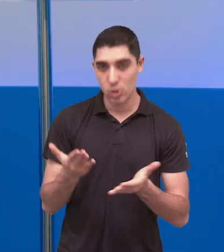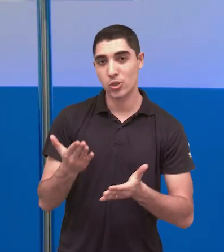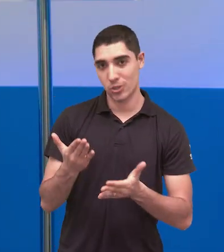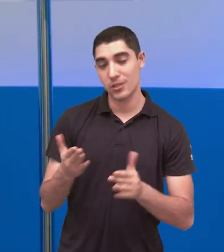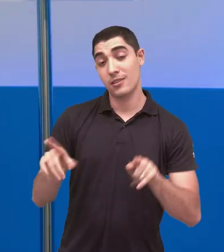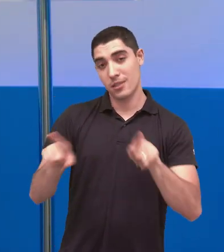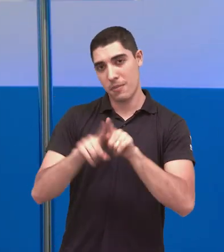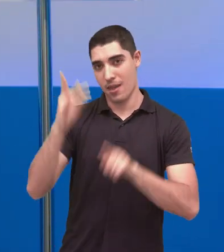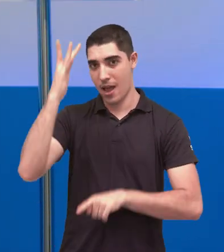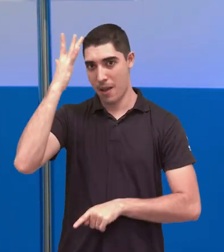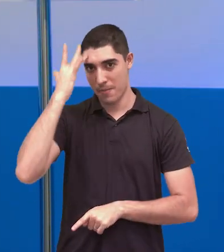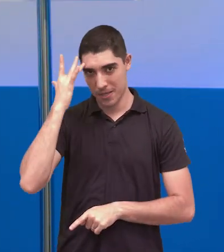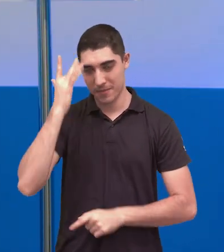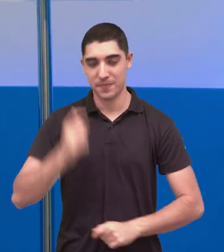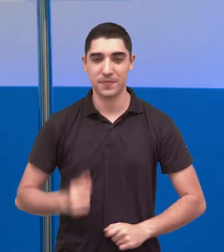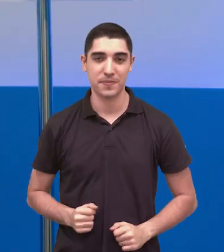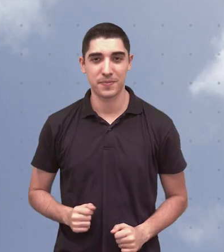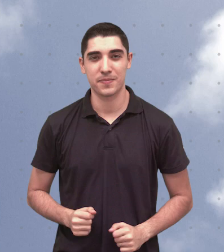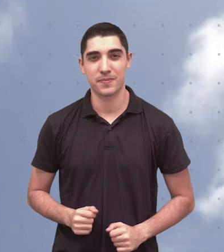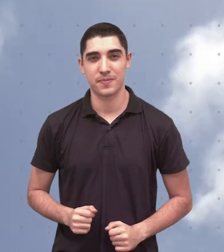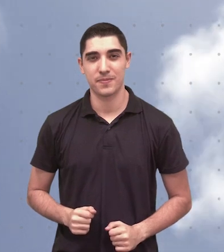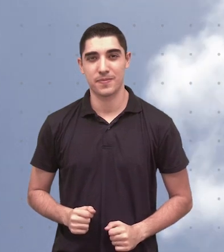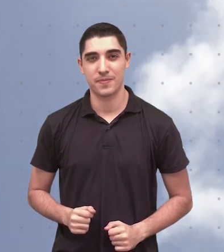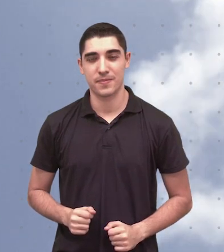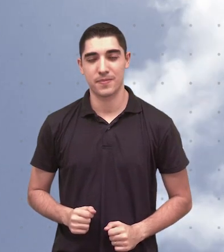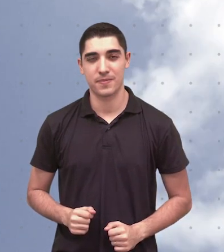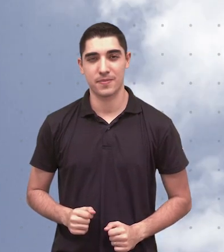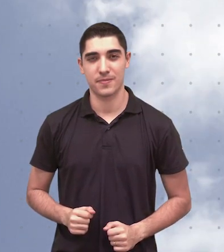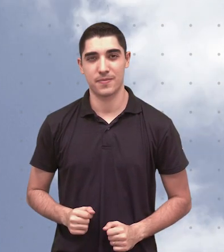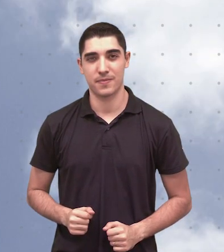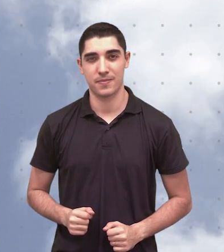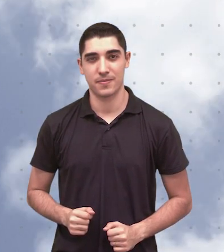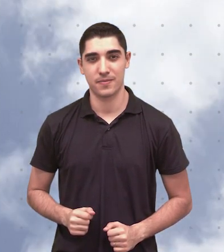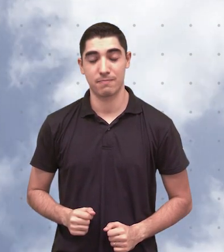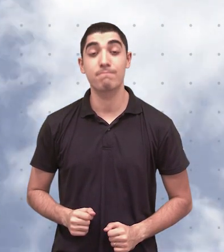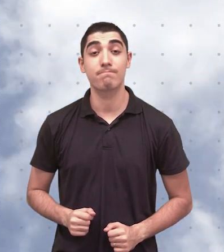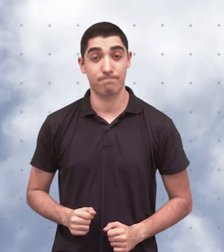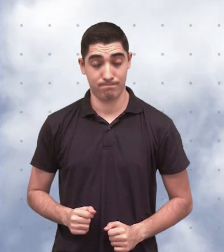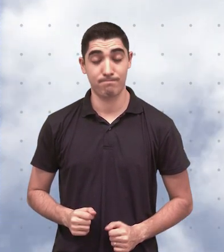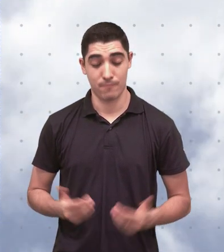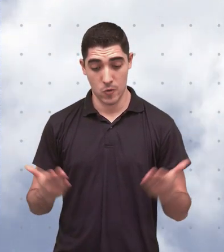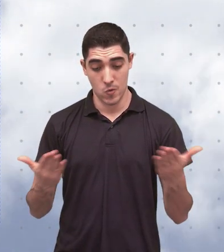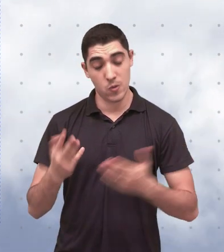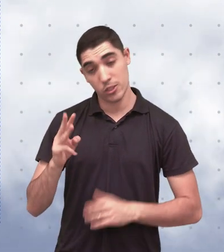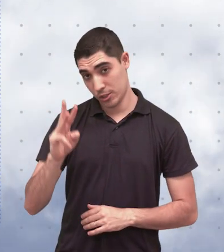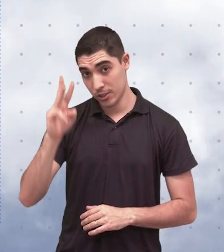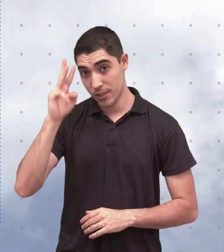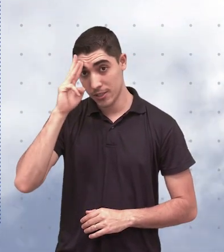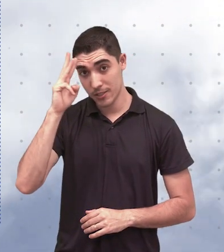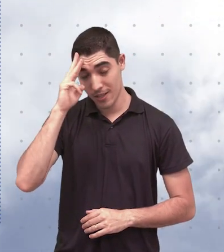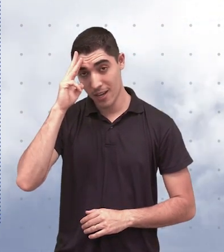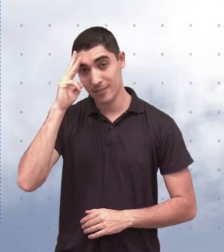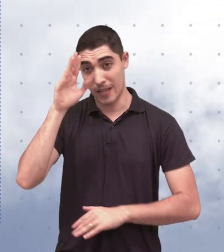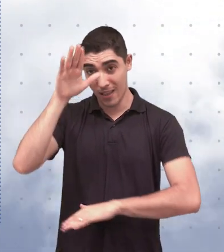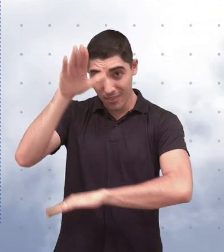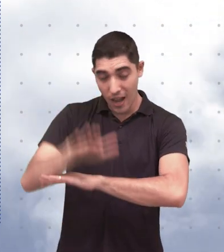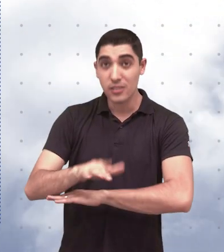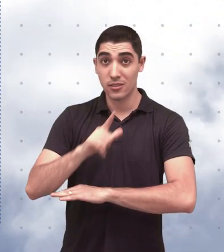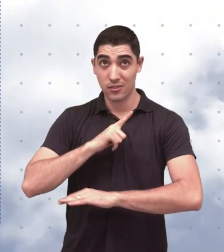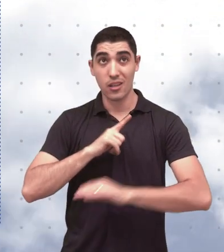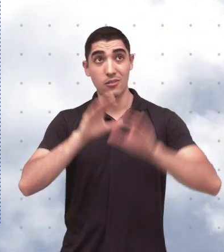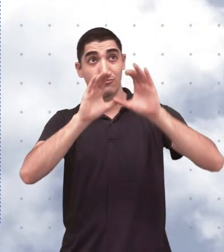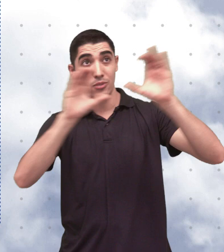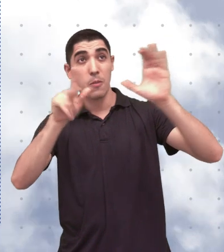hoje e também amanhã na previsão do tempo. A tarde dessa terça-feira será céu nublado